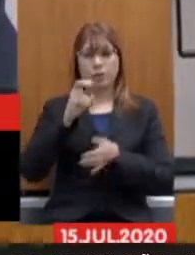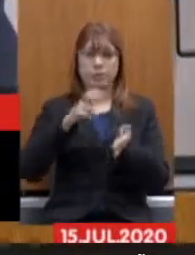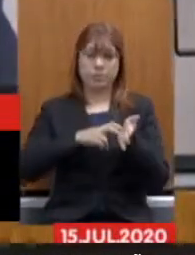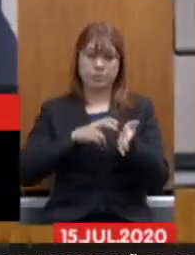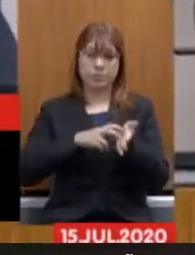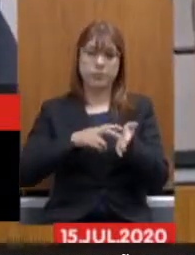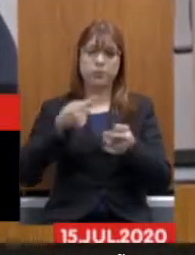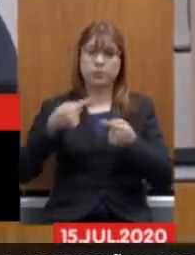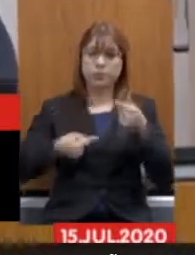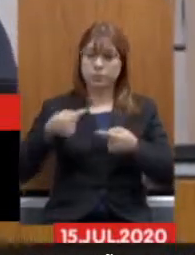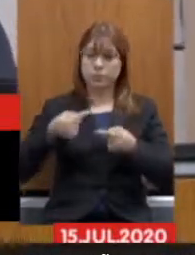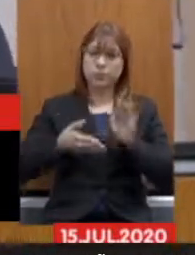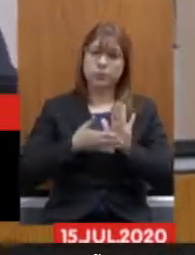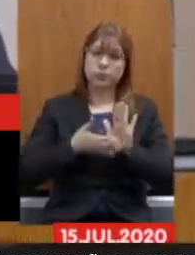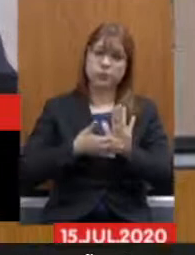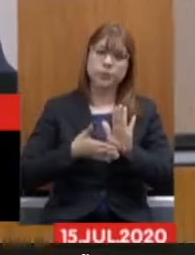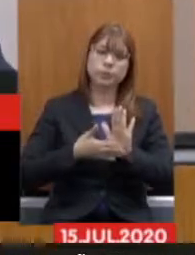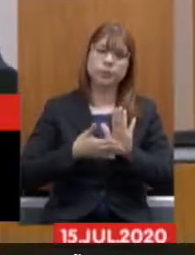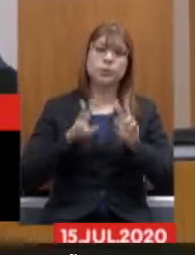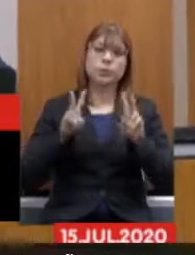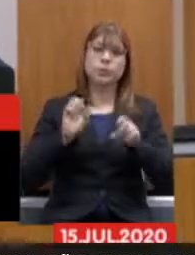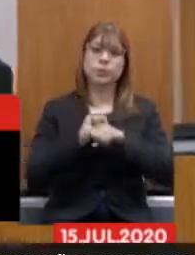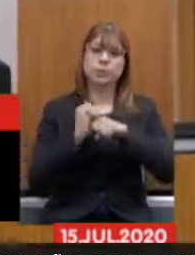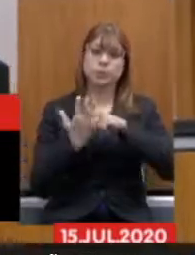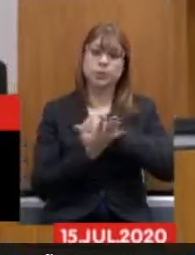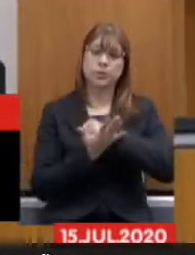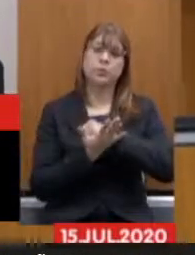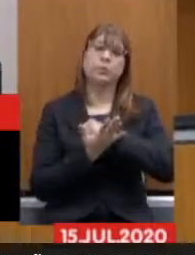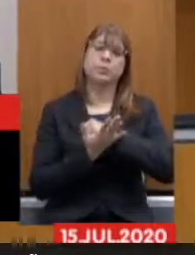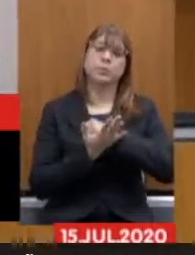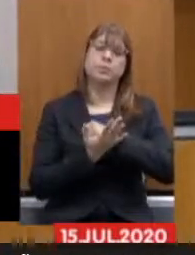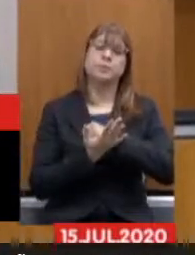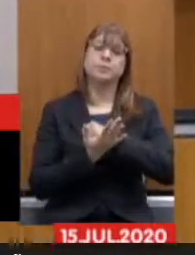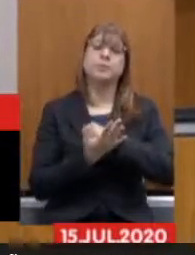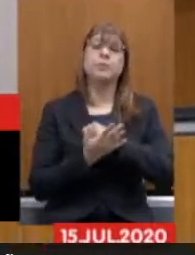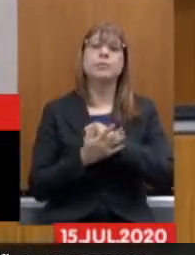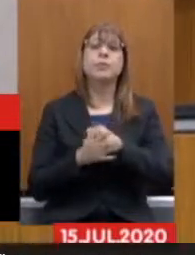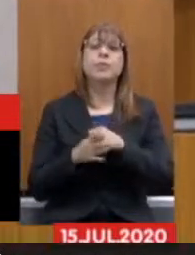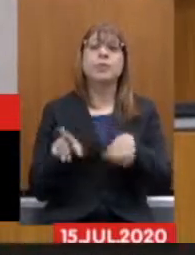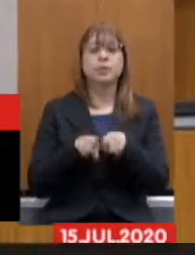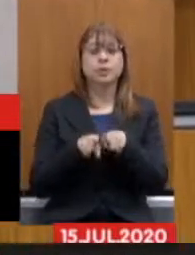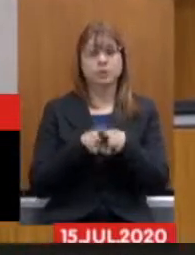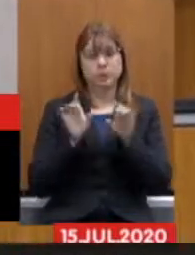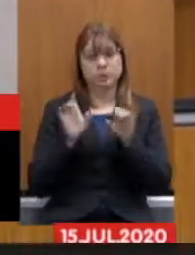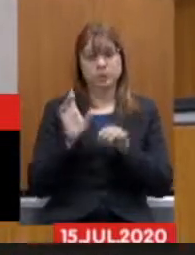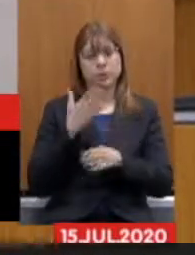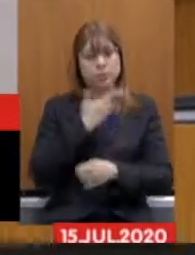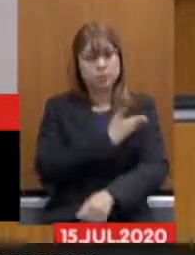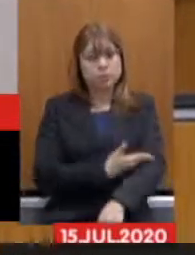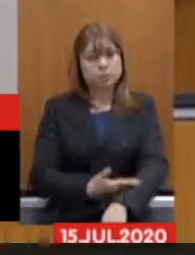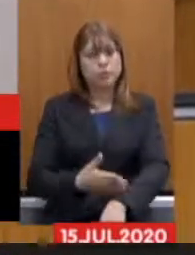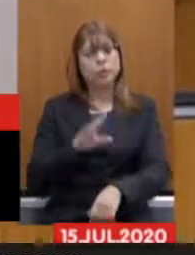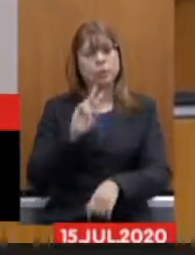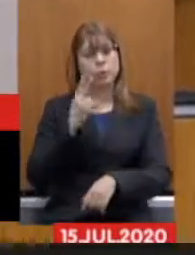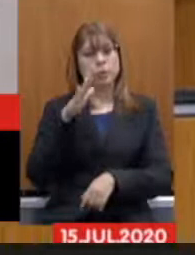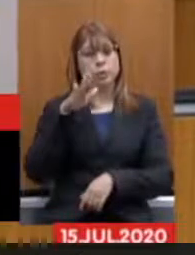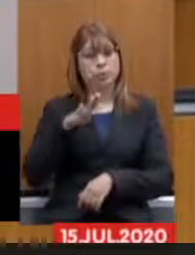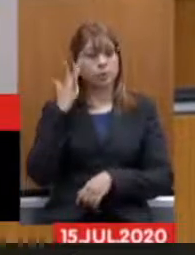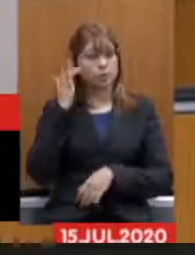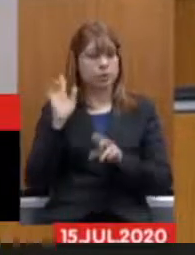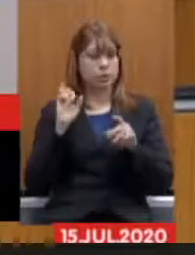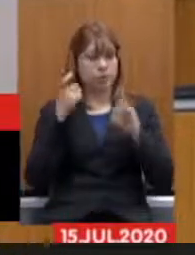destinado a debater proposições relacionadas a pandemia com 2019 para ordinária também de amanhã às 14horas